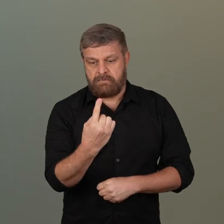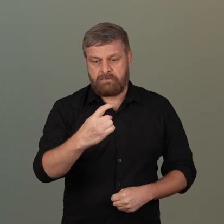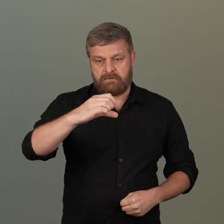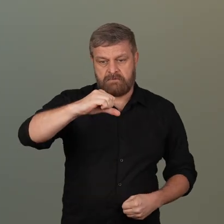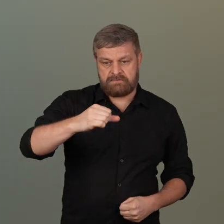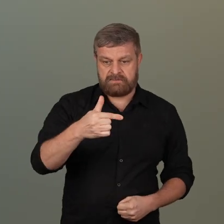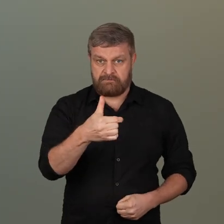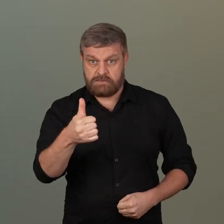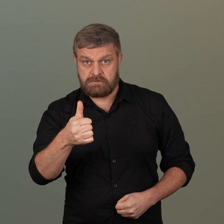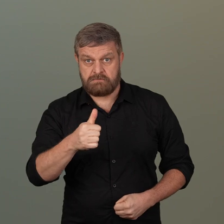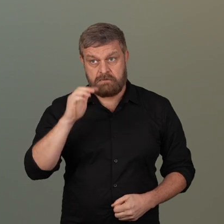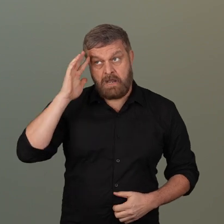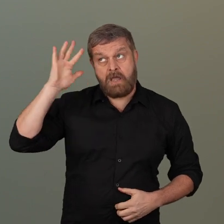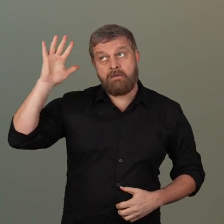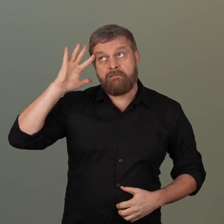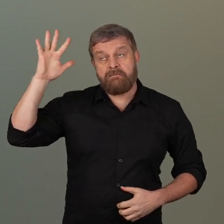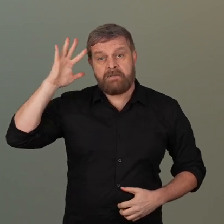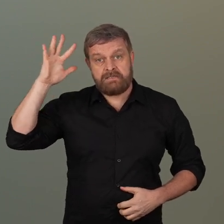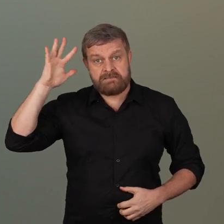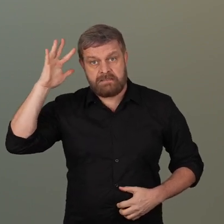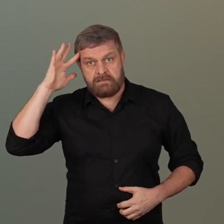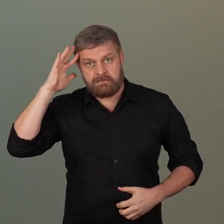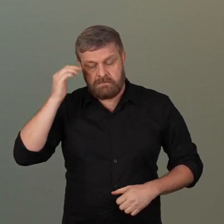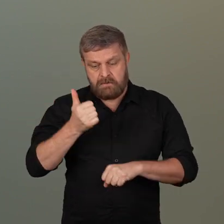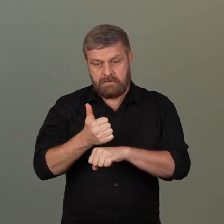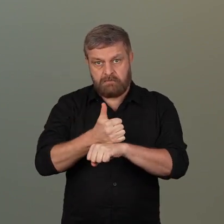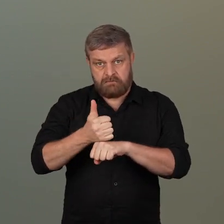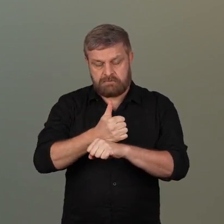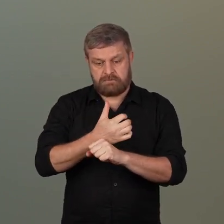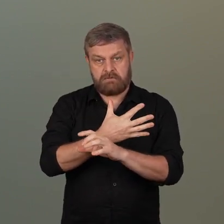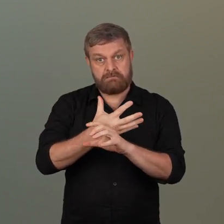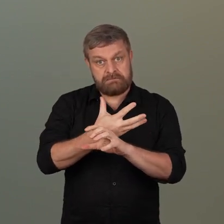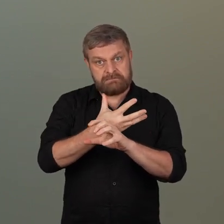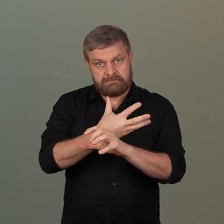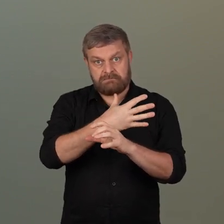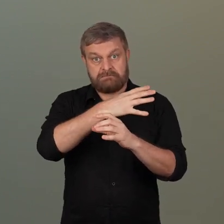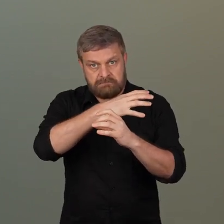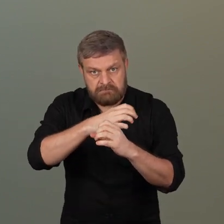É um pensador transdisciplinar. Ela usa óculos de aro vermelho.